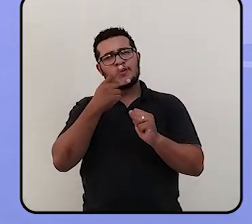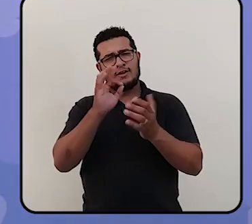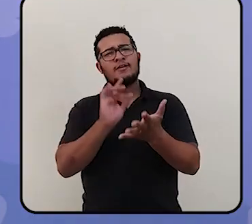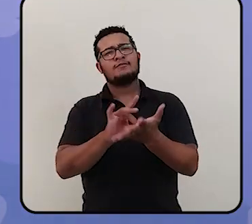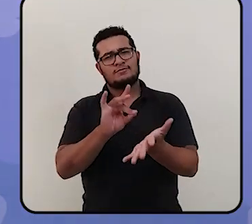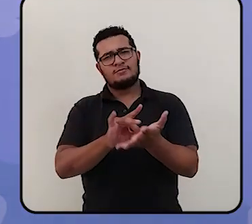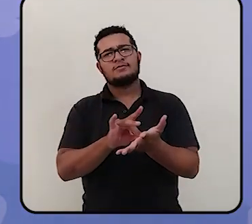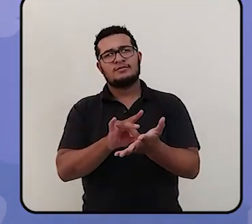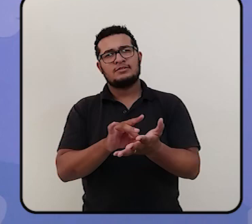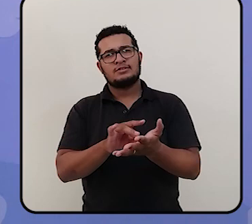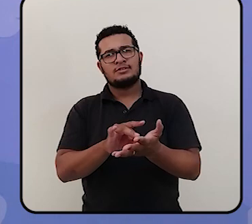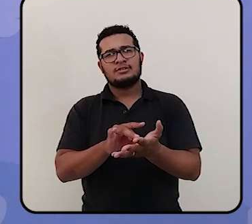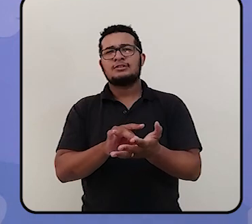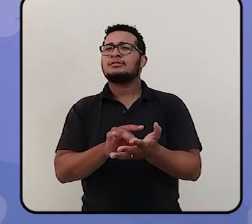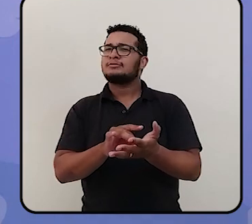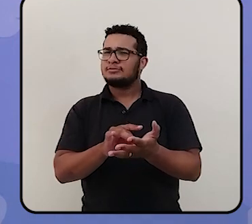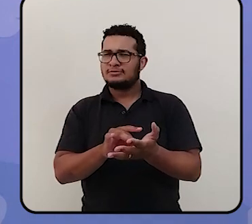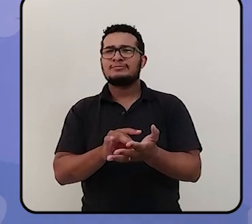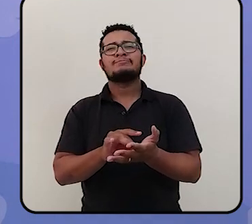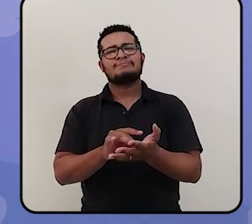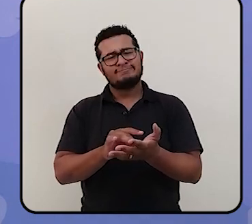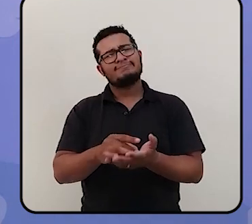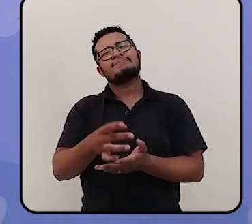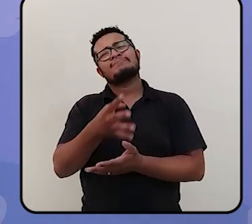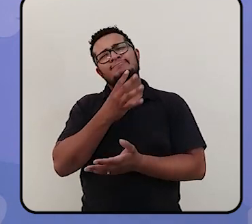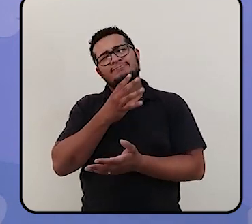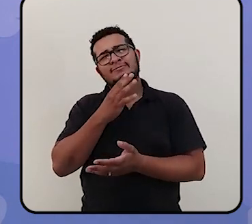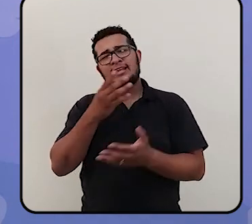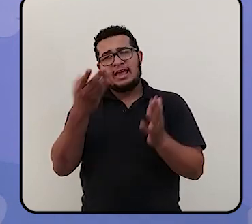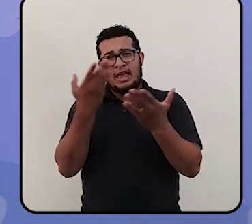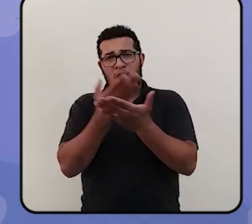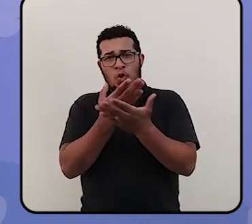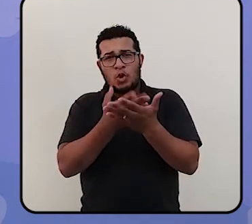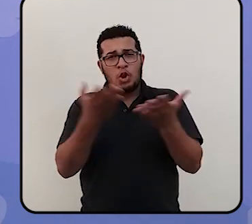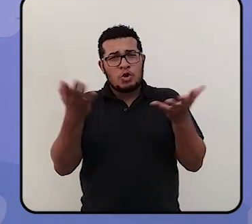sincero, tudo o que nós vimos